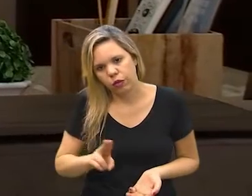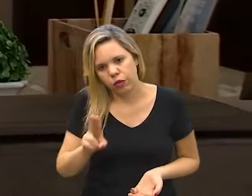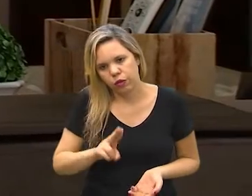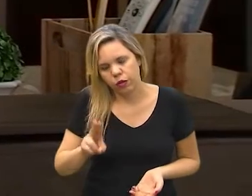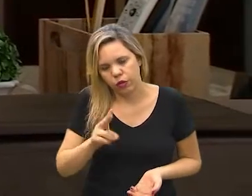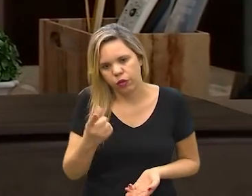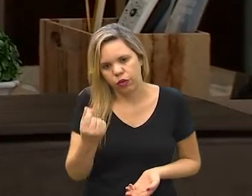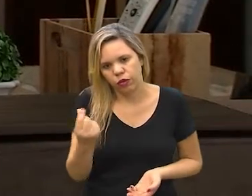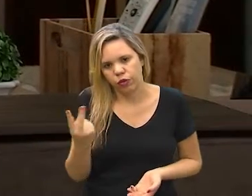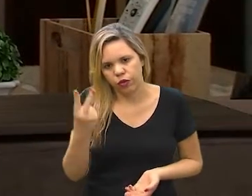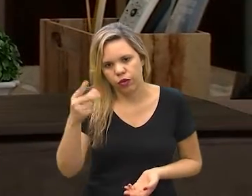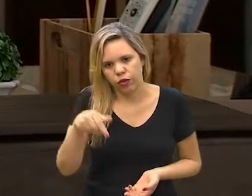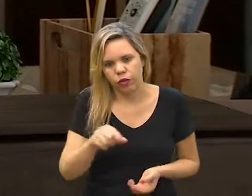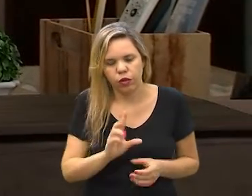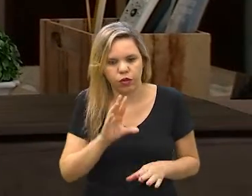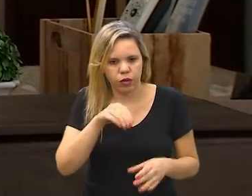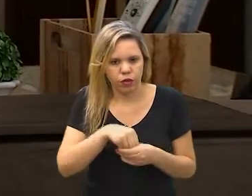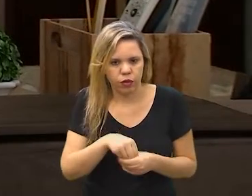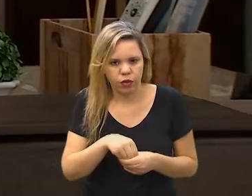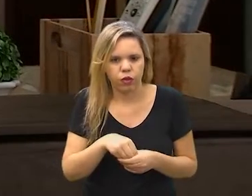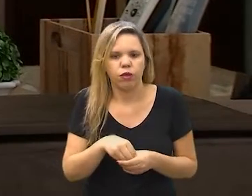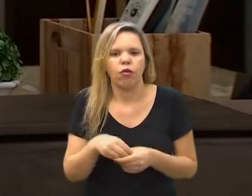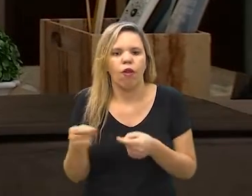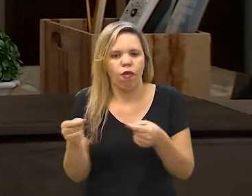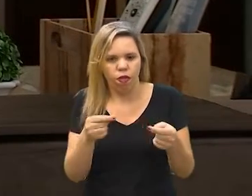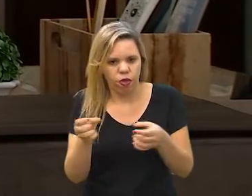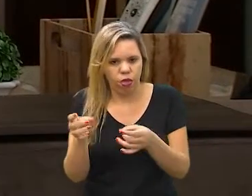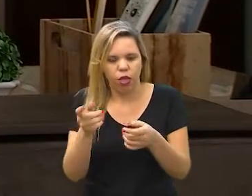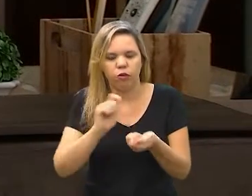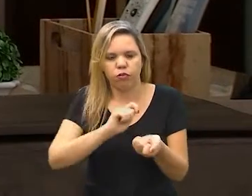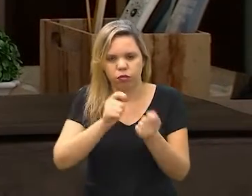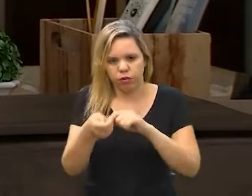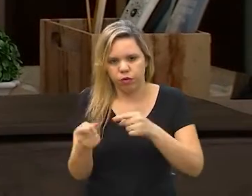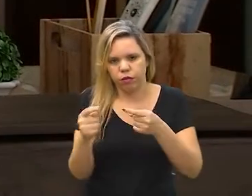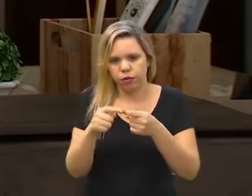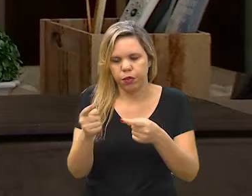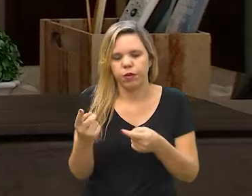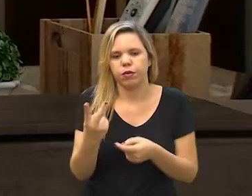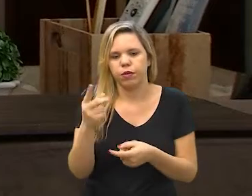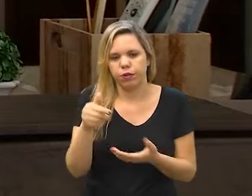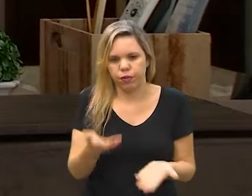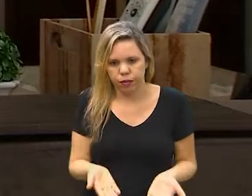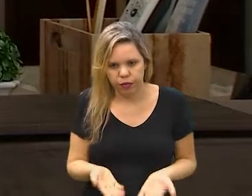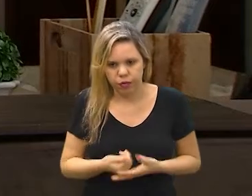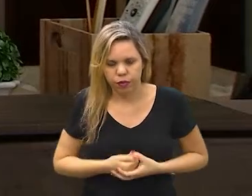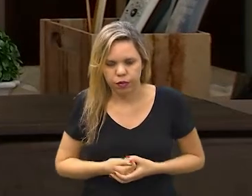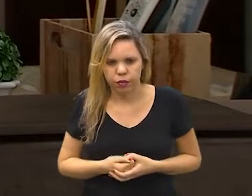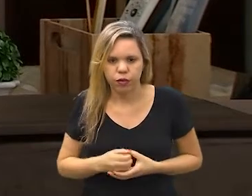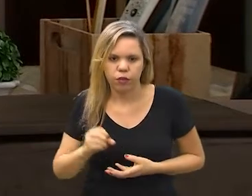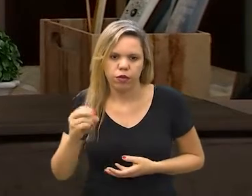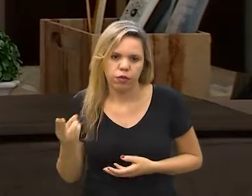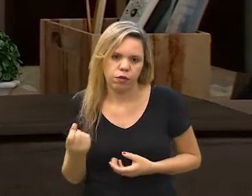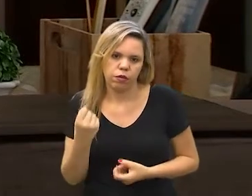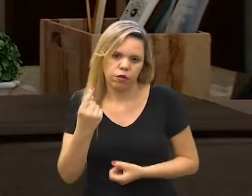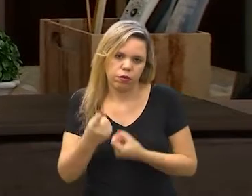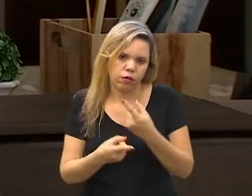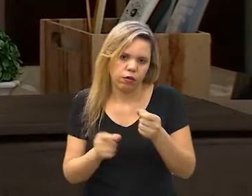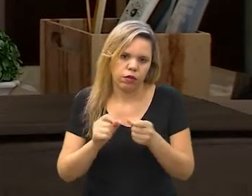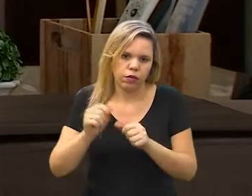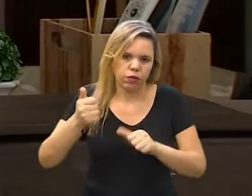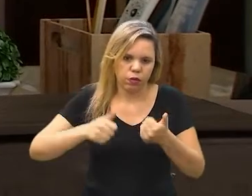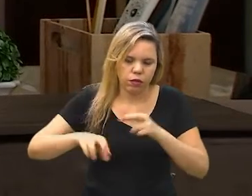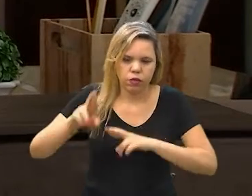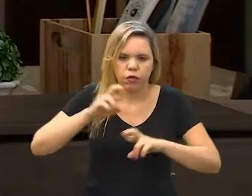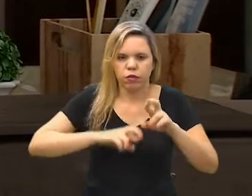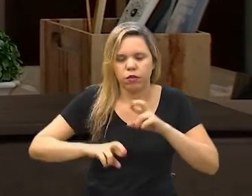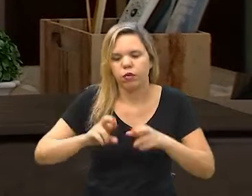utilização de preço daquilo que está no mercado e adequar os seus custos e despesas para isso, ou eventualmente fazer uma